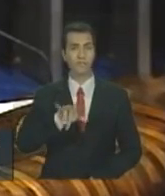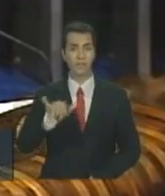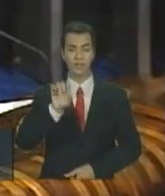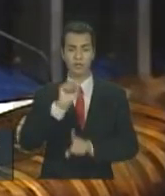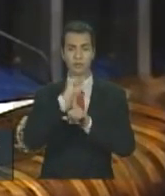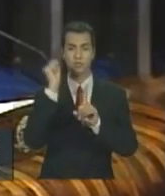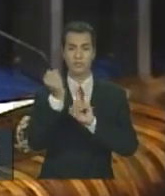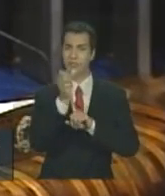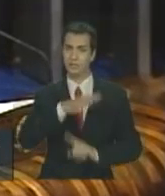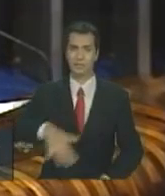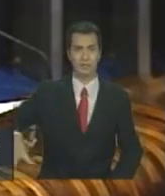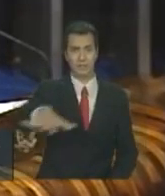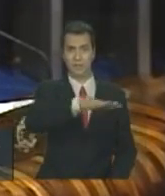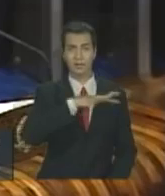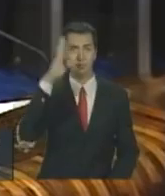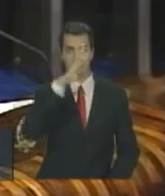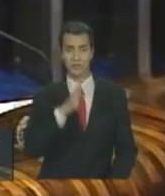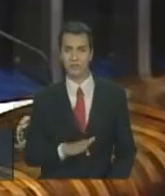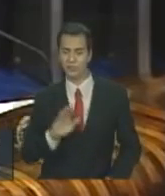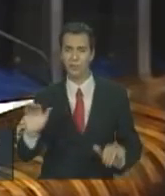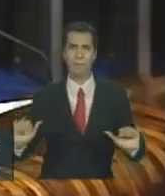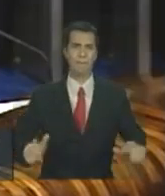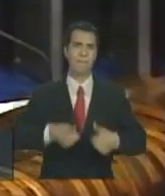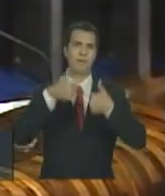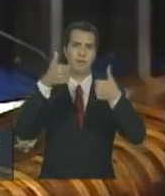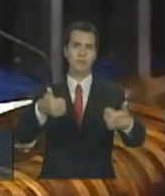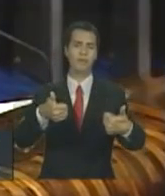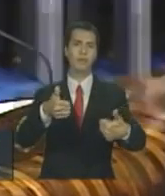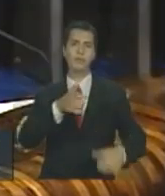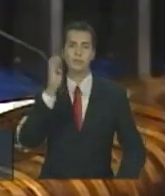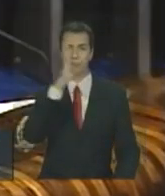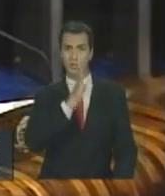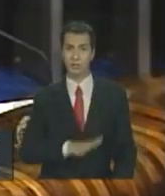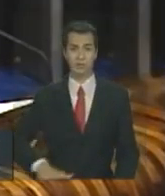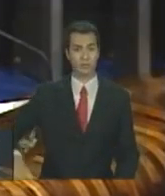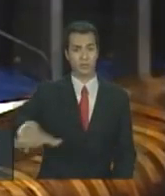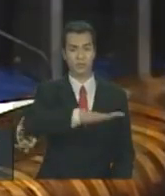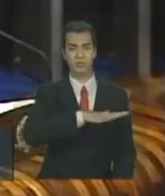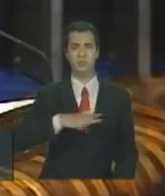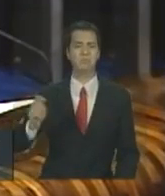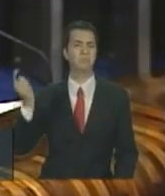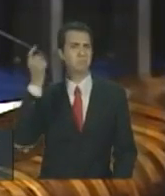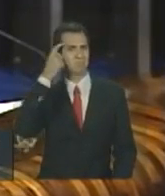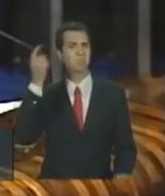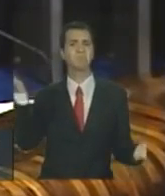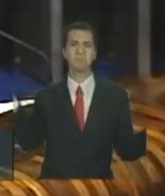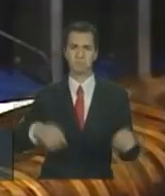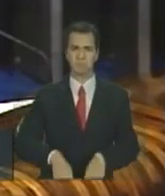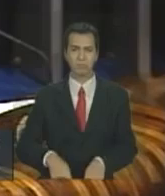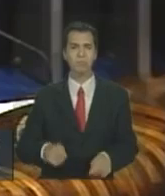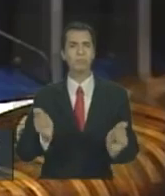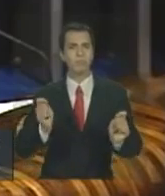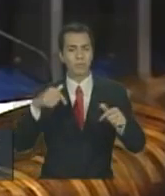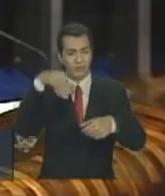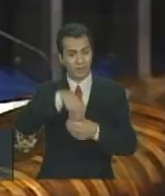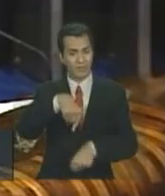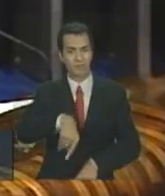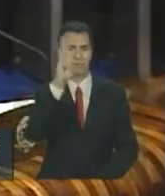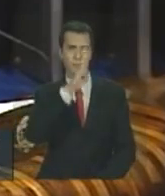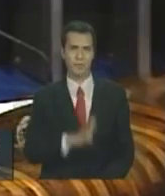social brasileiro, melhoria da capacidade de cada homem e de cada mulher nesse país e,